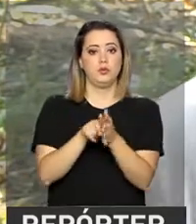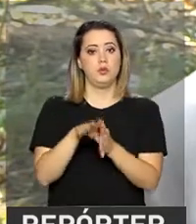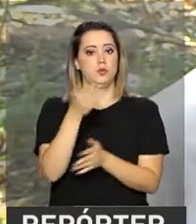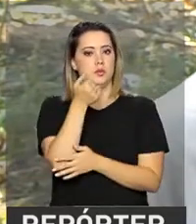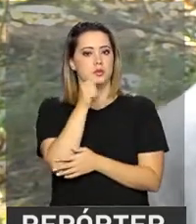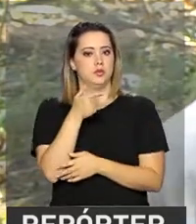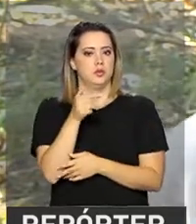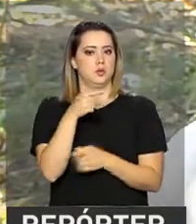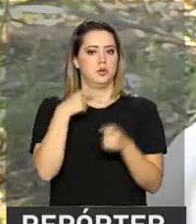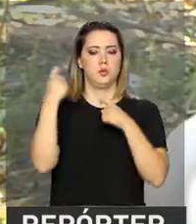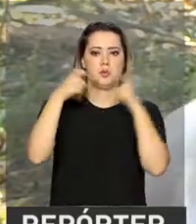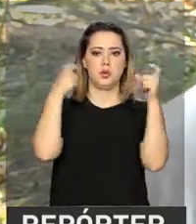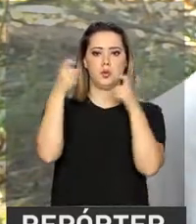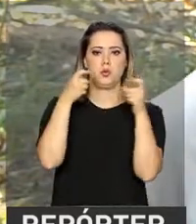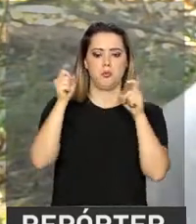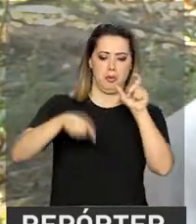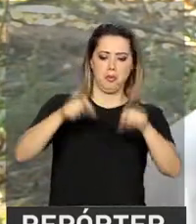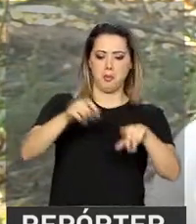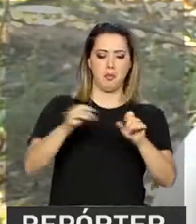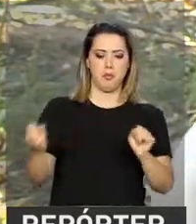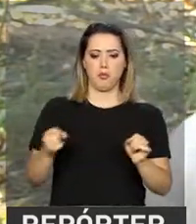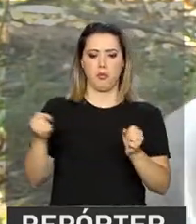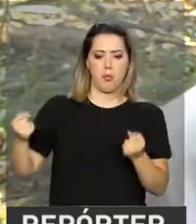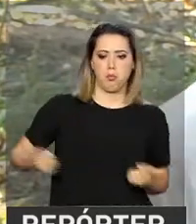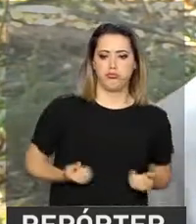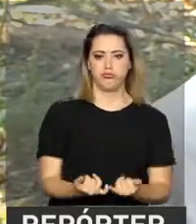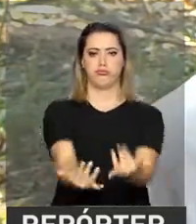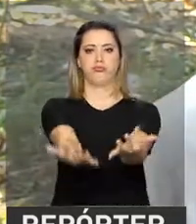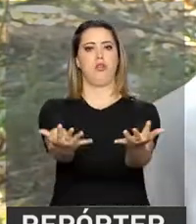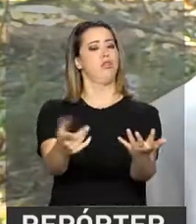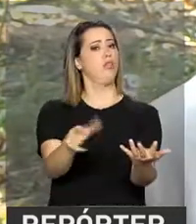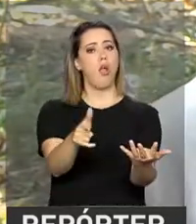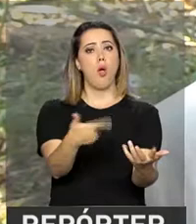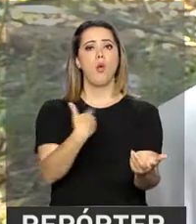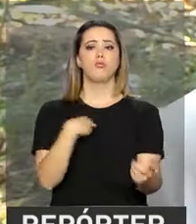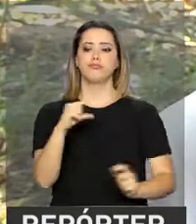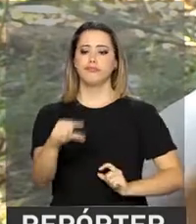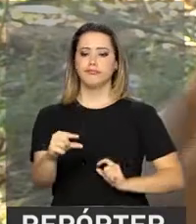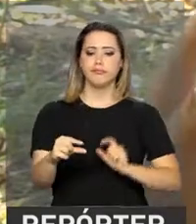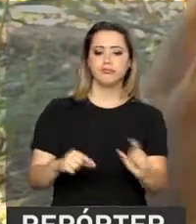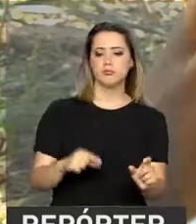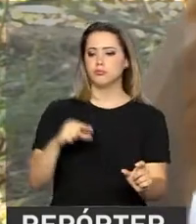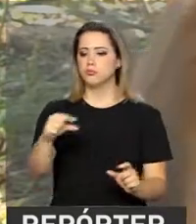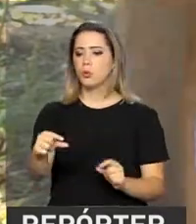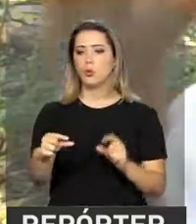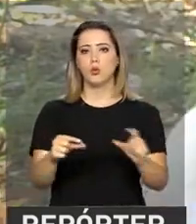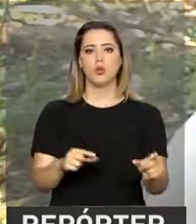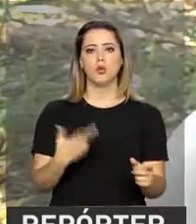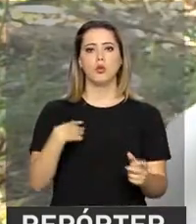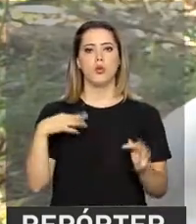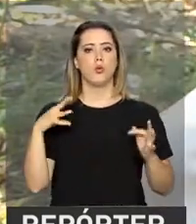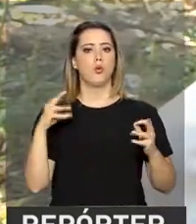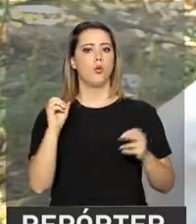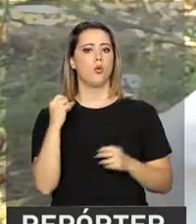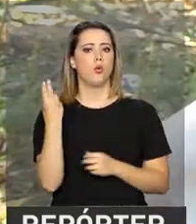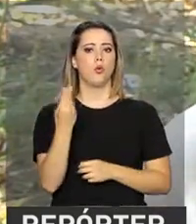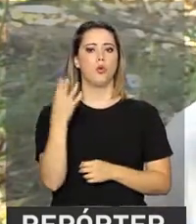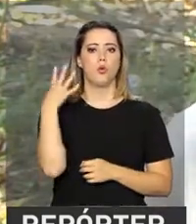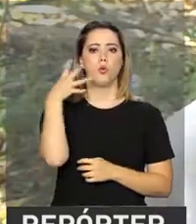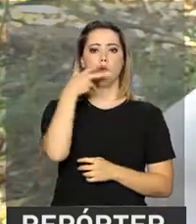não se preocupa muito em estar produzindo grande quantidade ou uma coisa bonita. Você